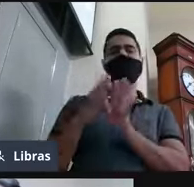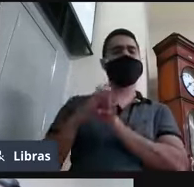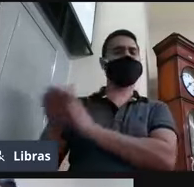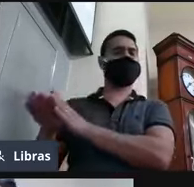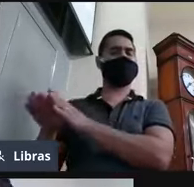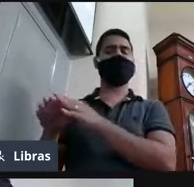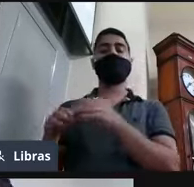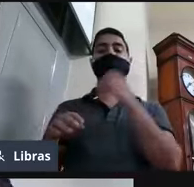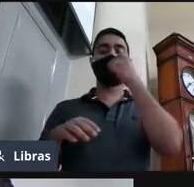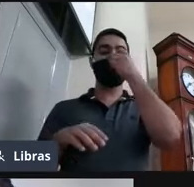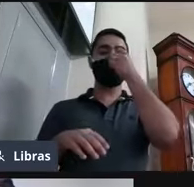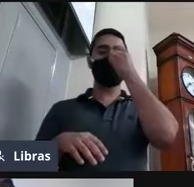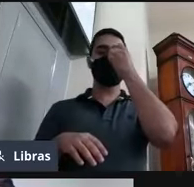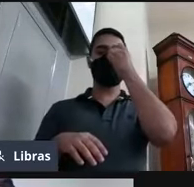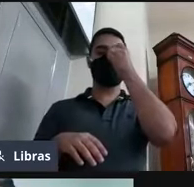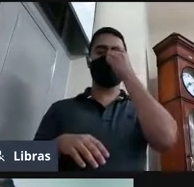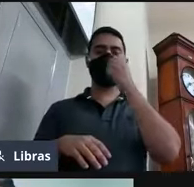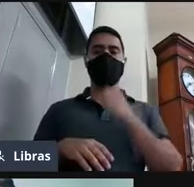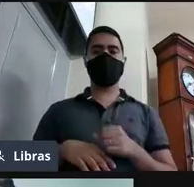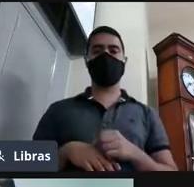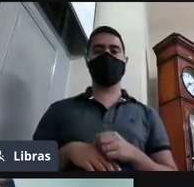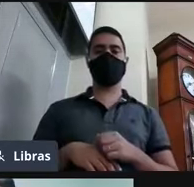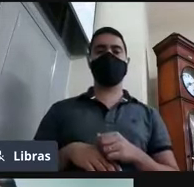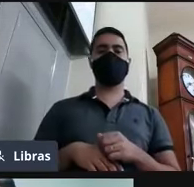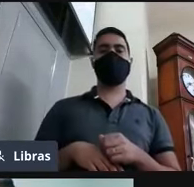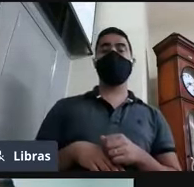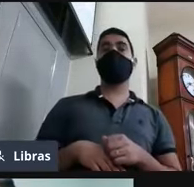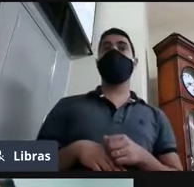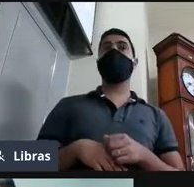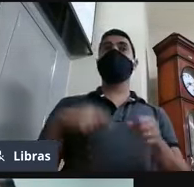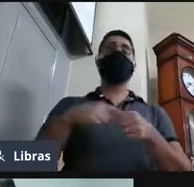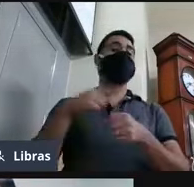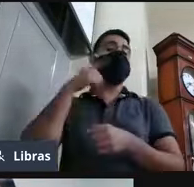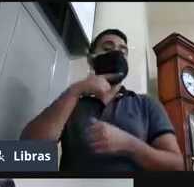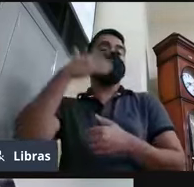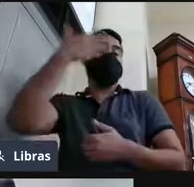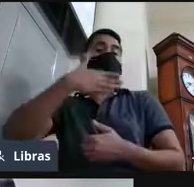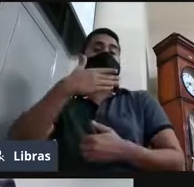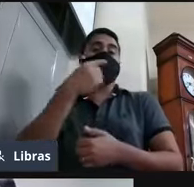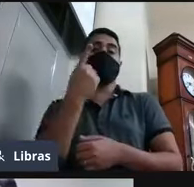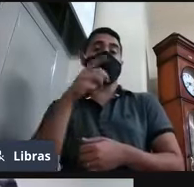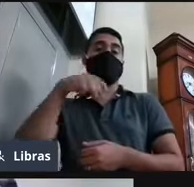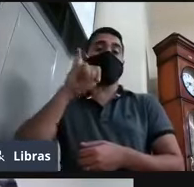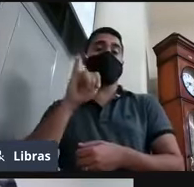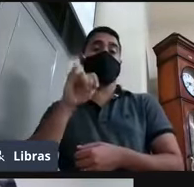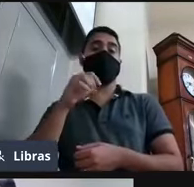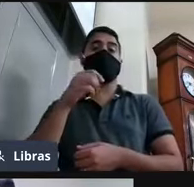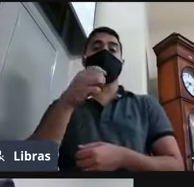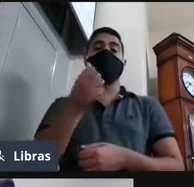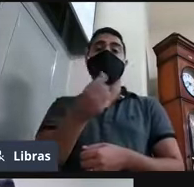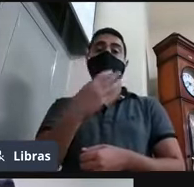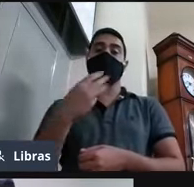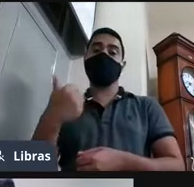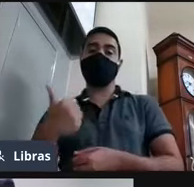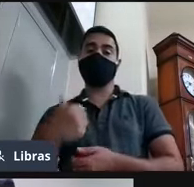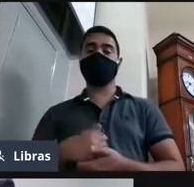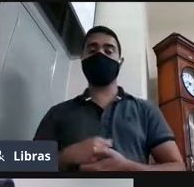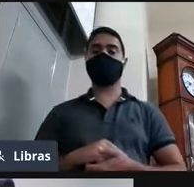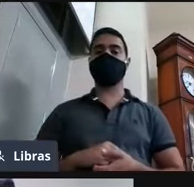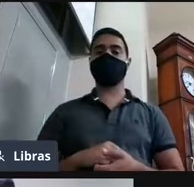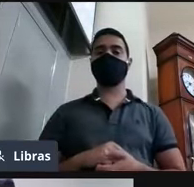o município não consegue comprovar 1.631.000. Então, trazendo para números, o